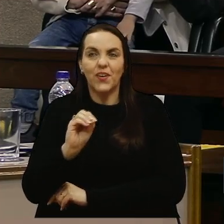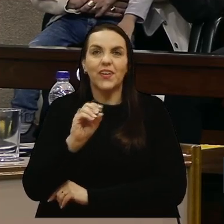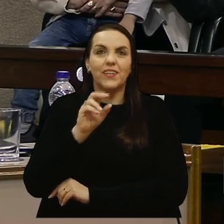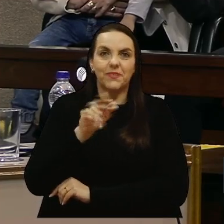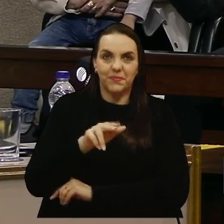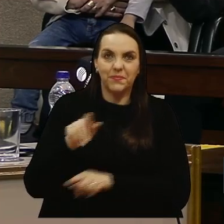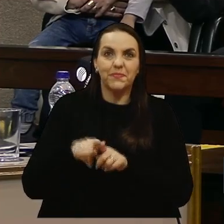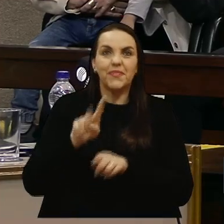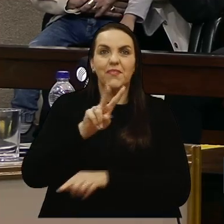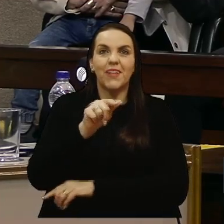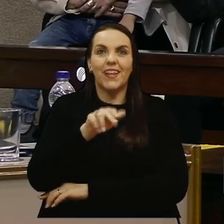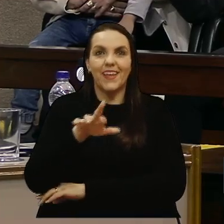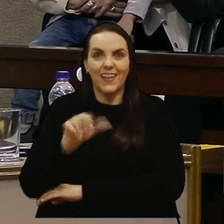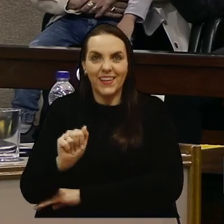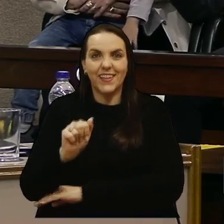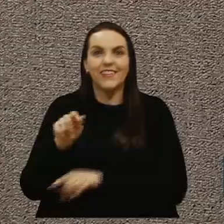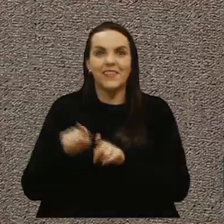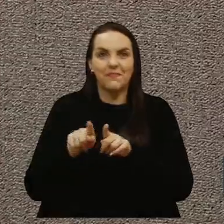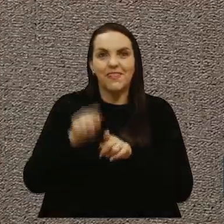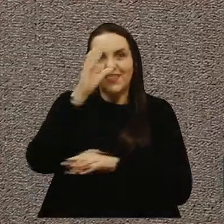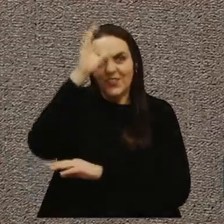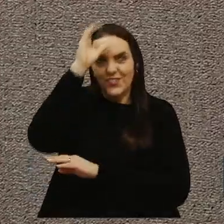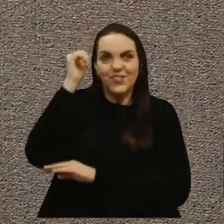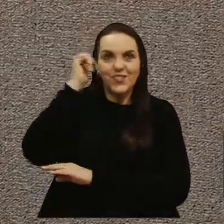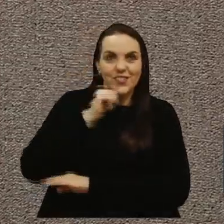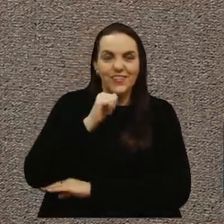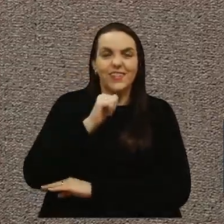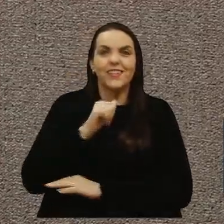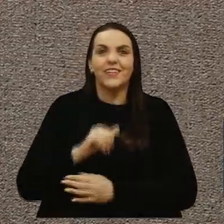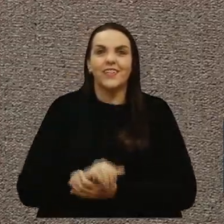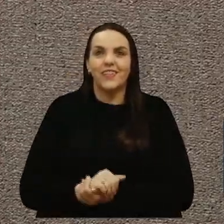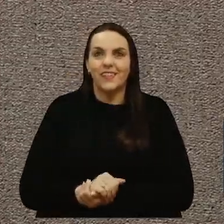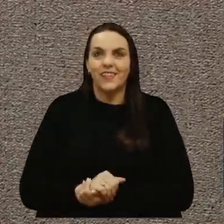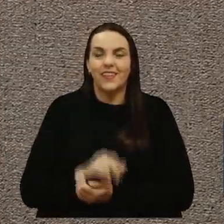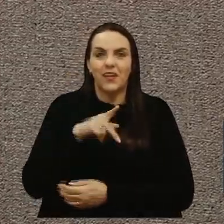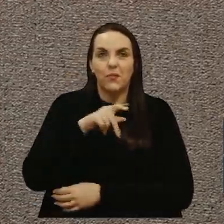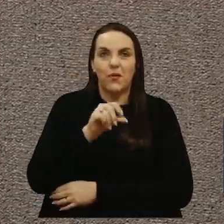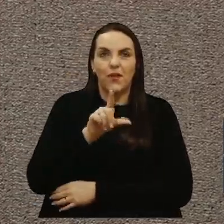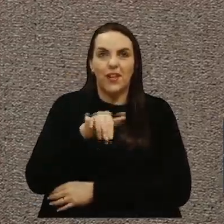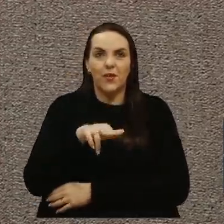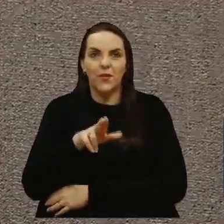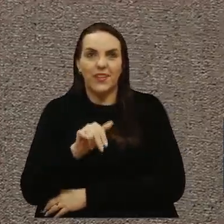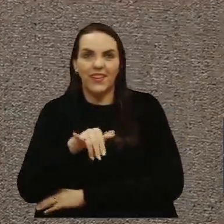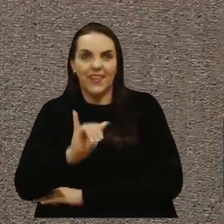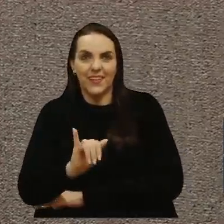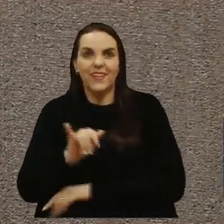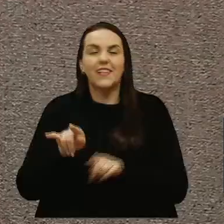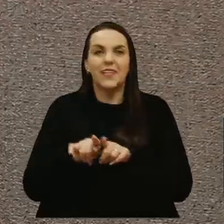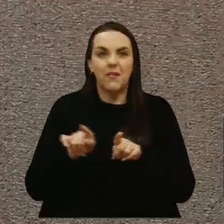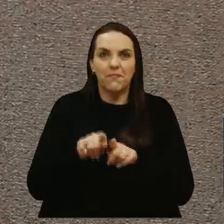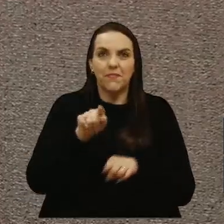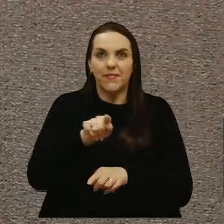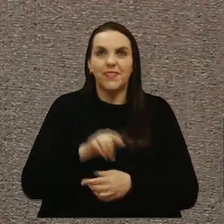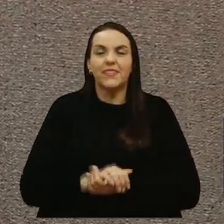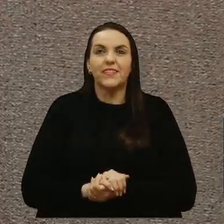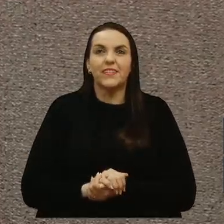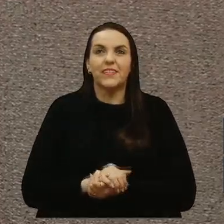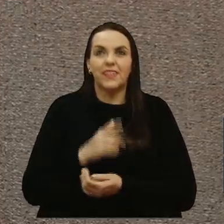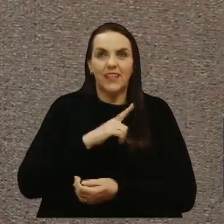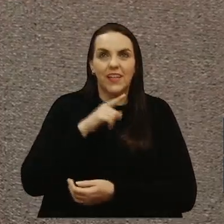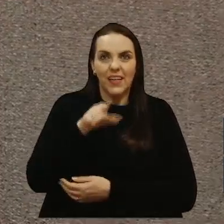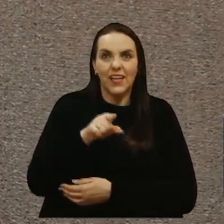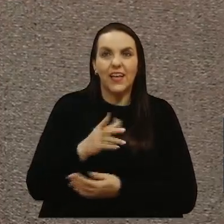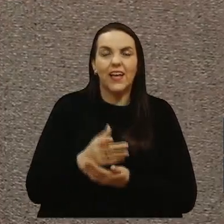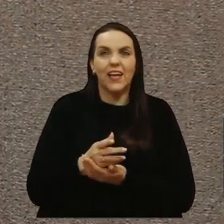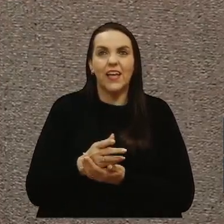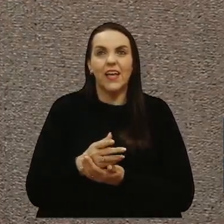a Valéria, a Regis, que é a tia. Aí está a Alice Semin, lá do Poliuni. Outros que passaram também importantes, né, pela vida do